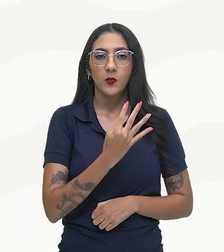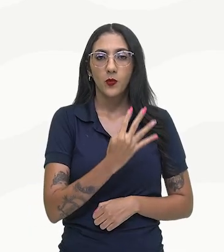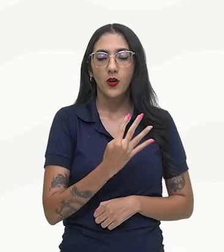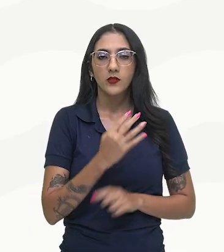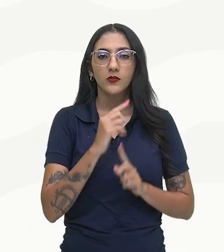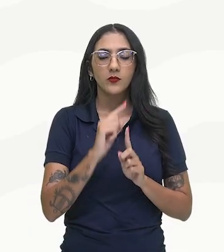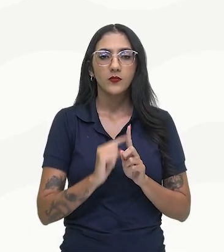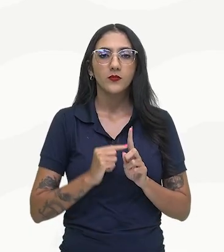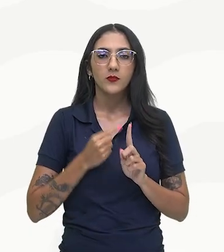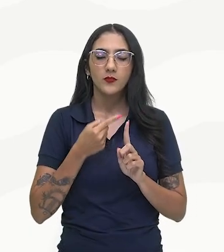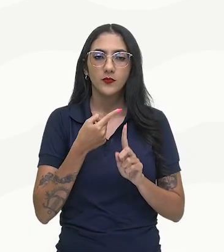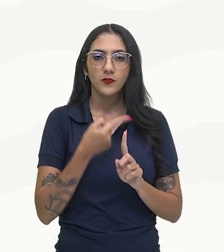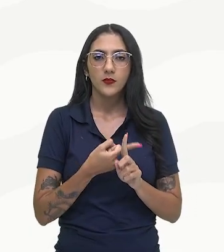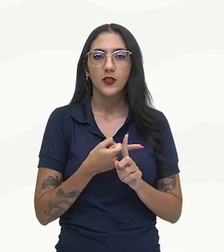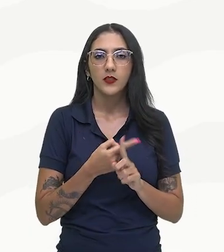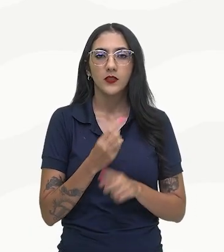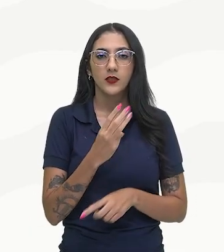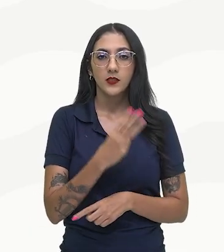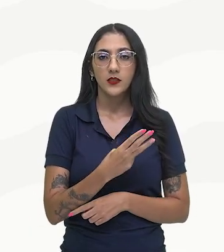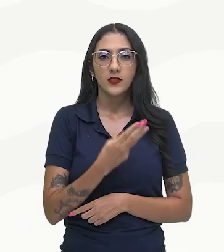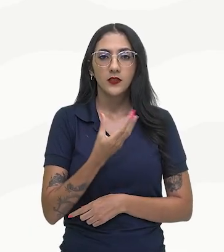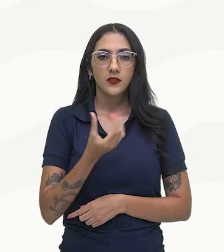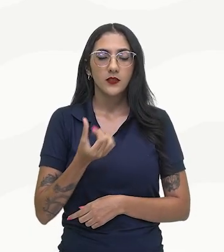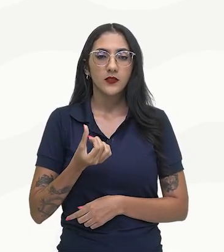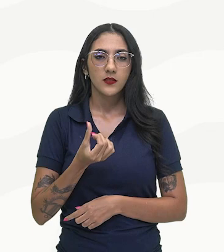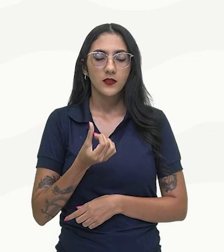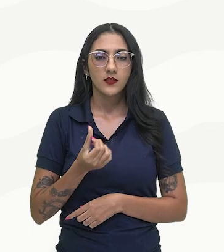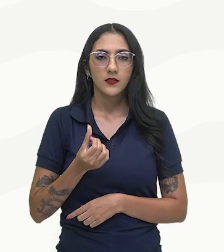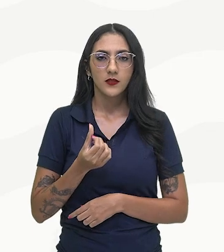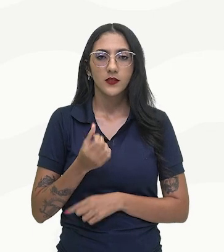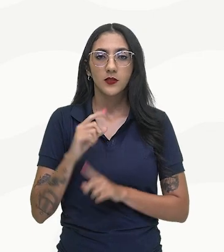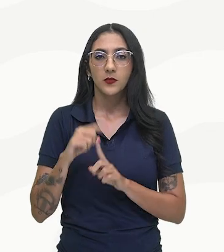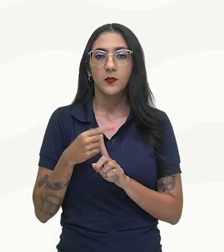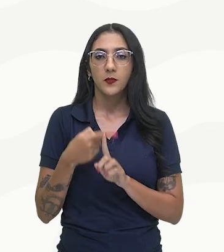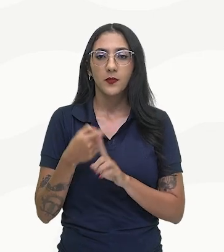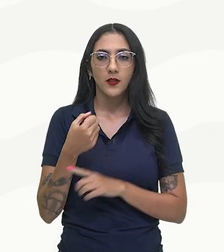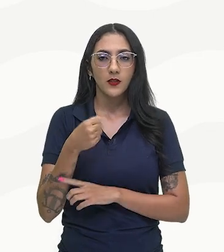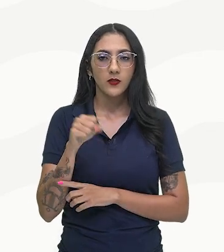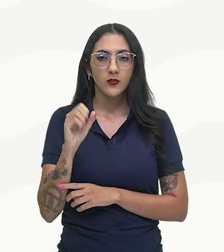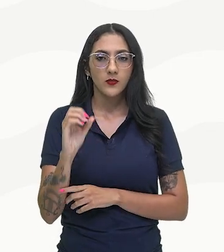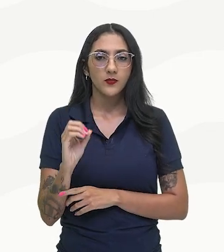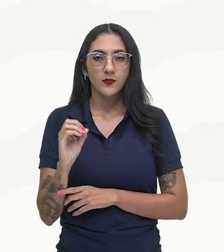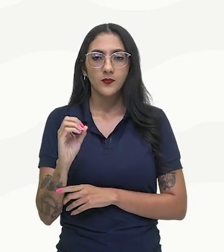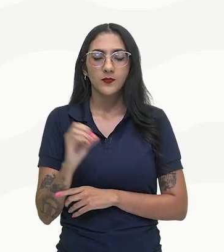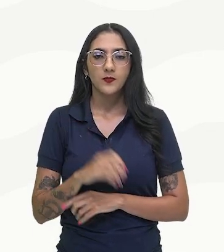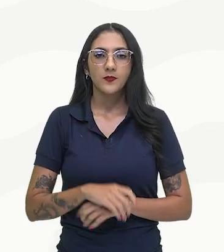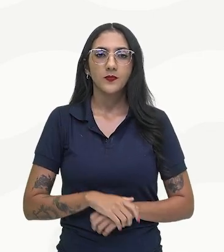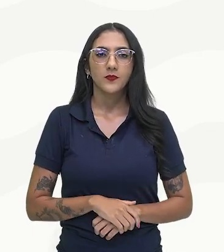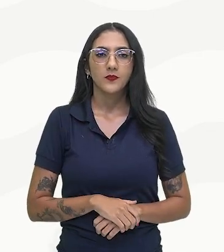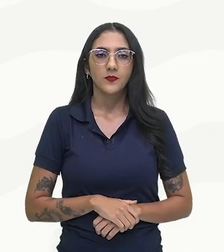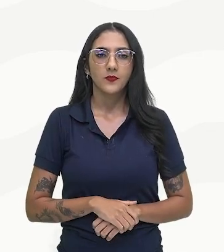mais 18 vezes 2, 36, mais 80.